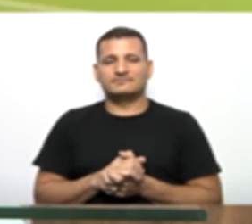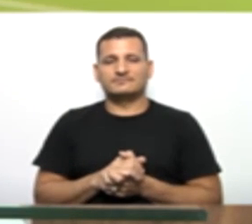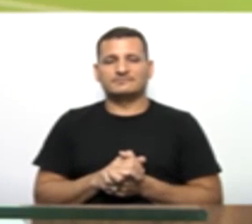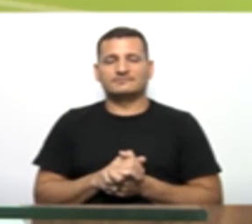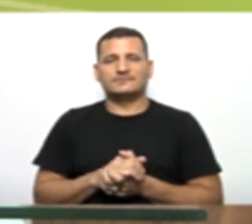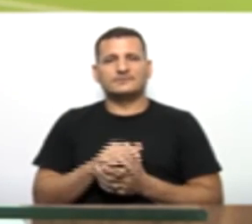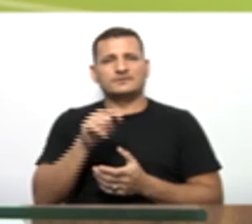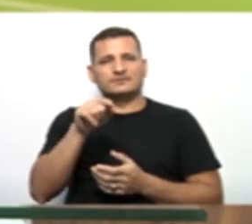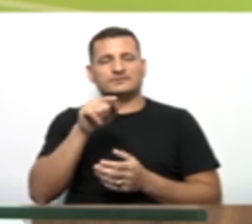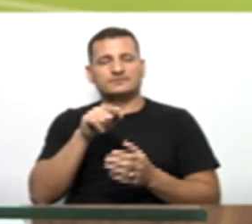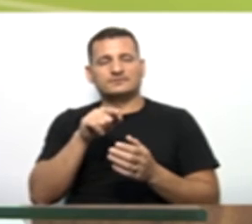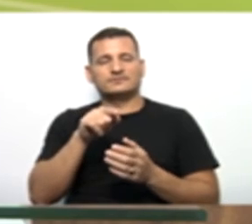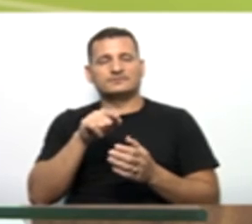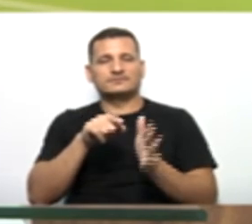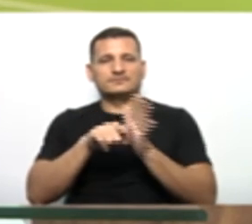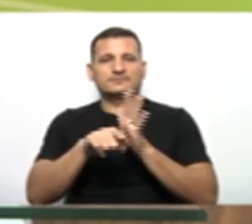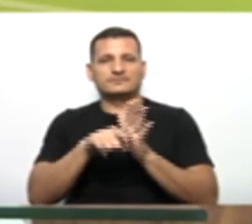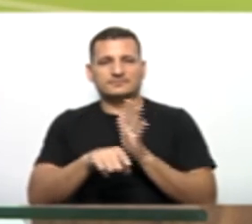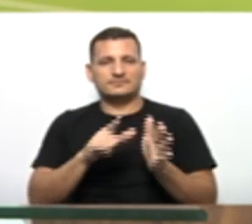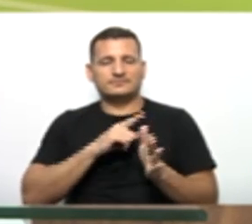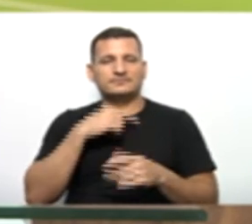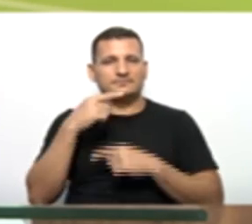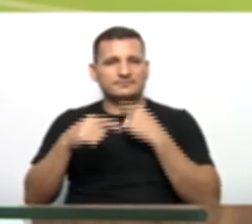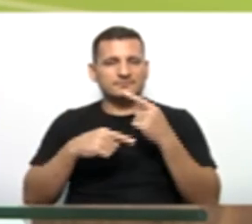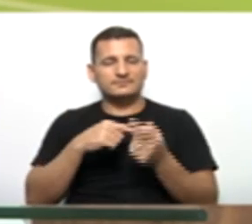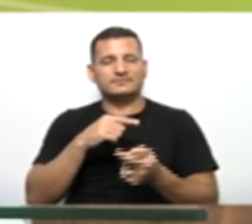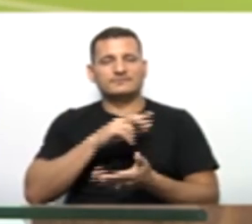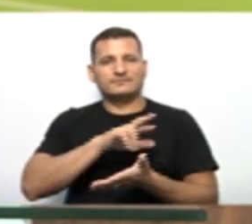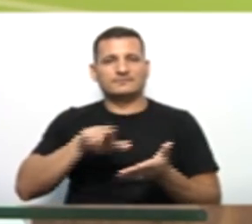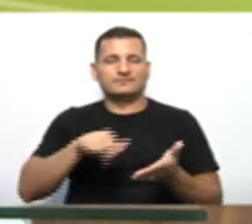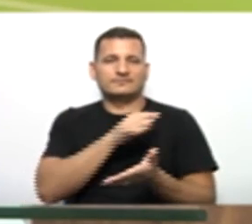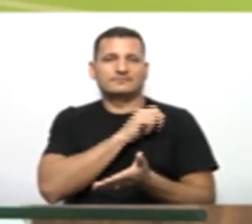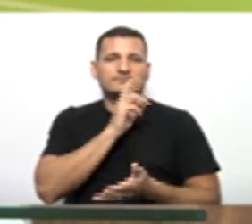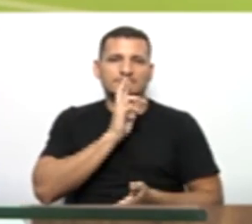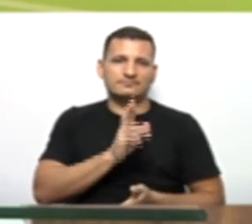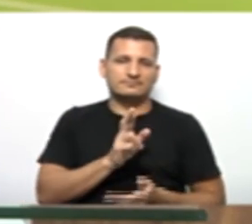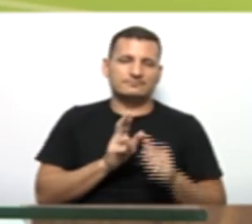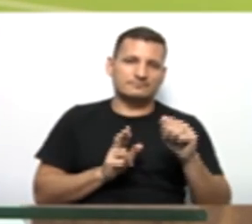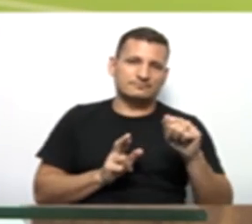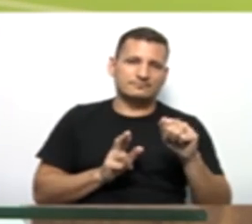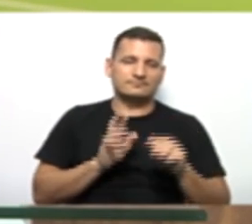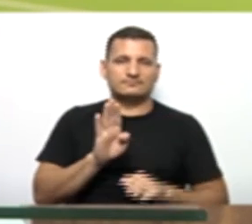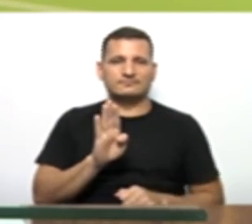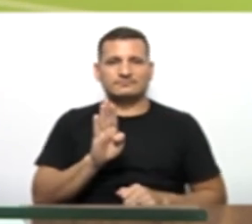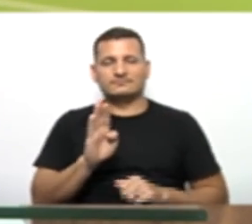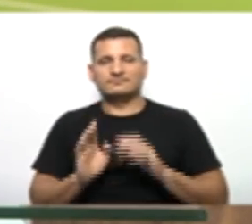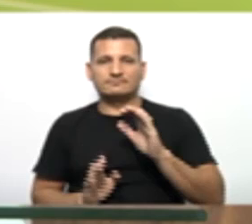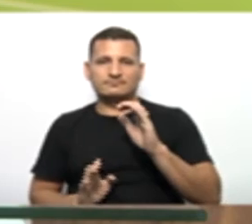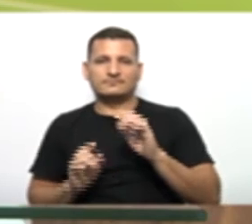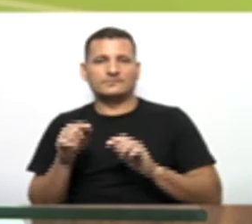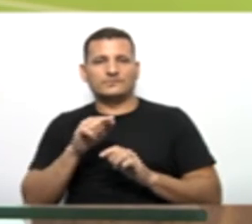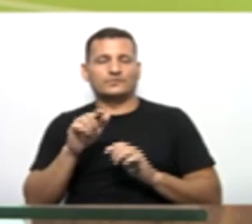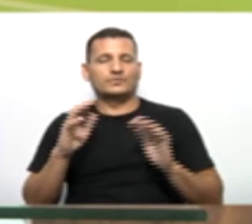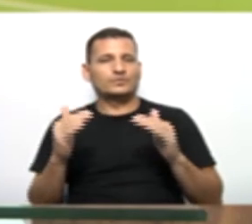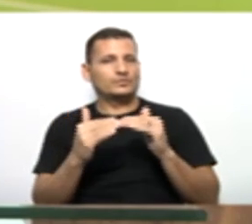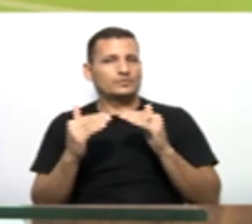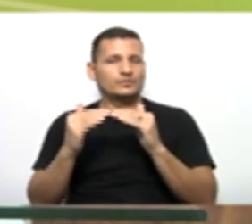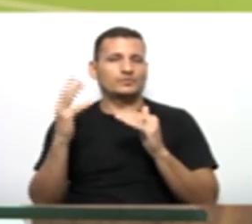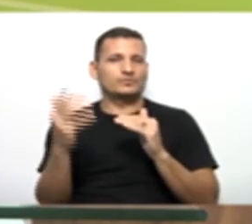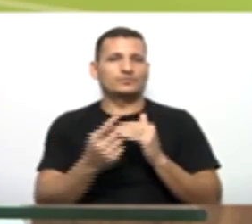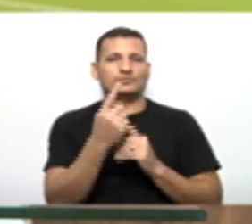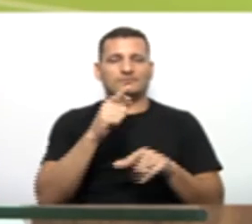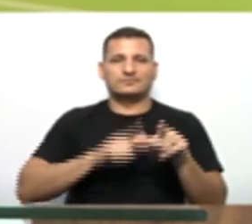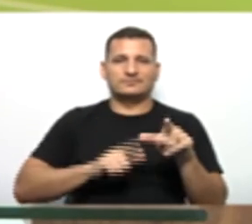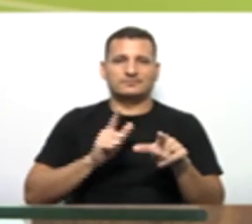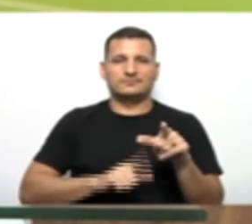bastante dúvida, porque vários alunos colocaram a letra A, a letra B, a letra C, não foi aquela coisa fechada em uma ou